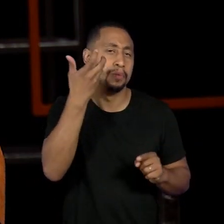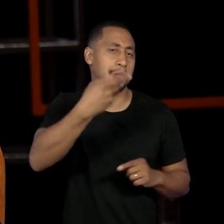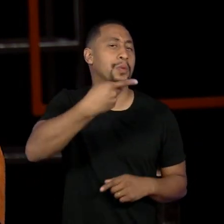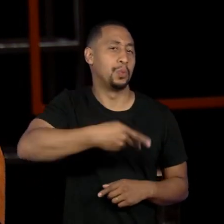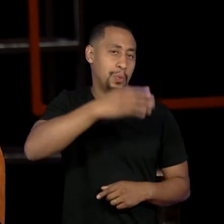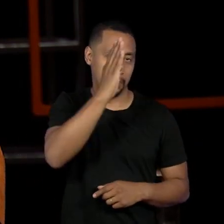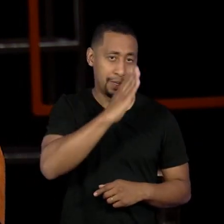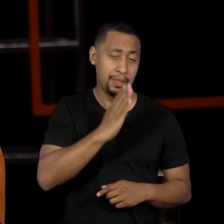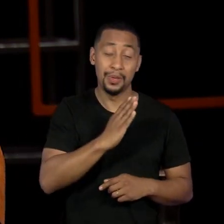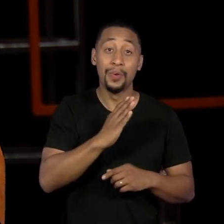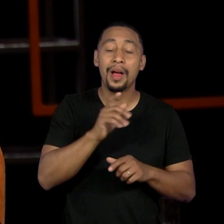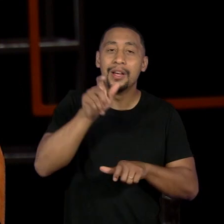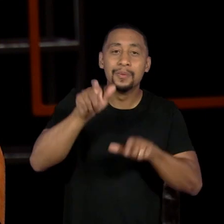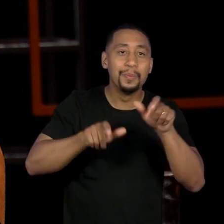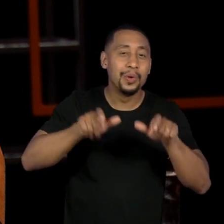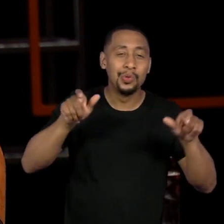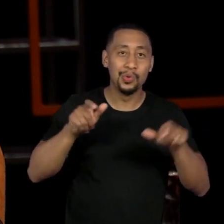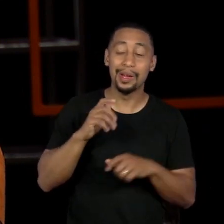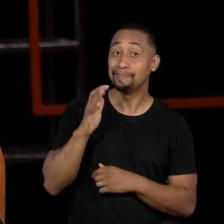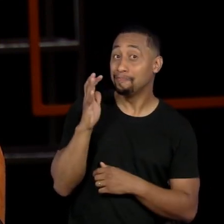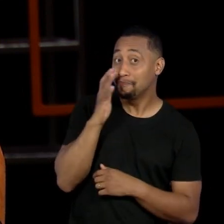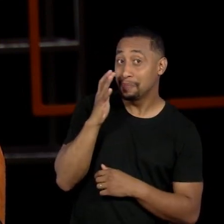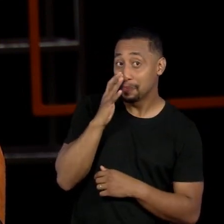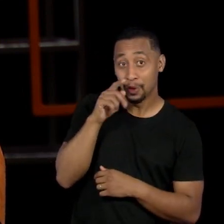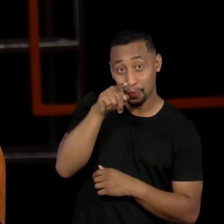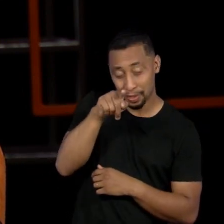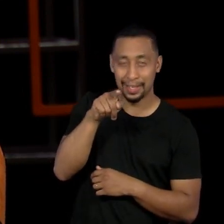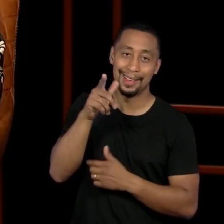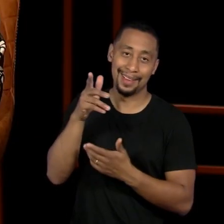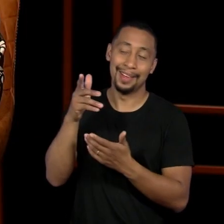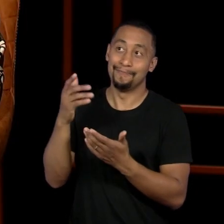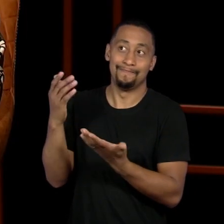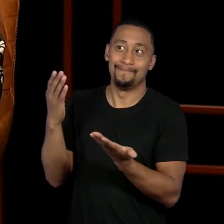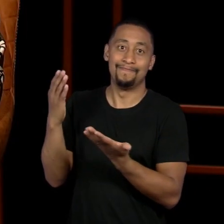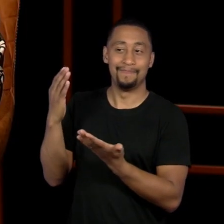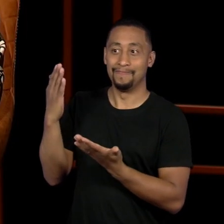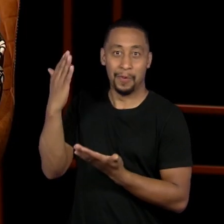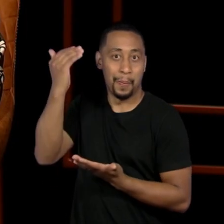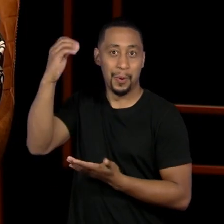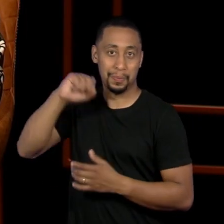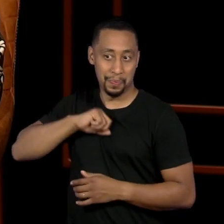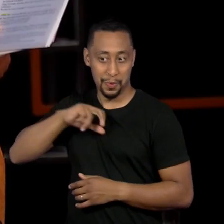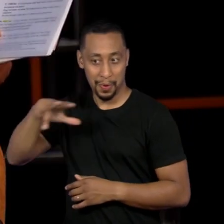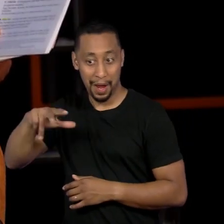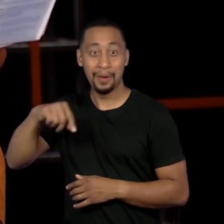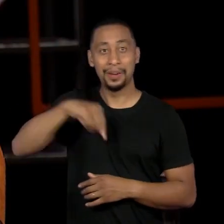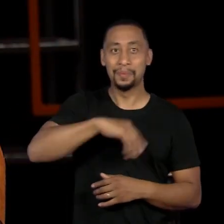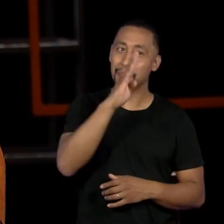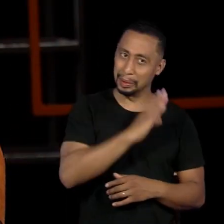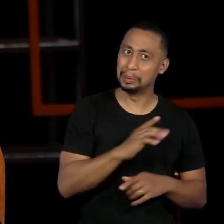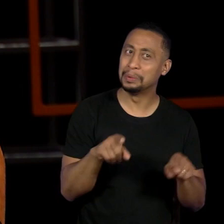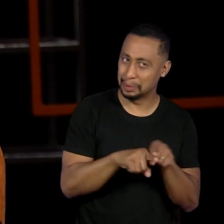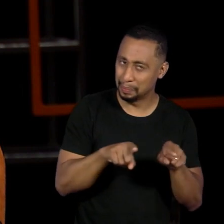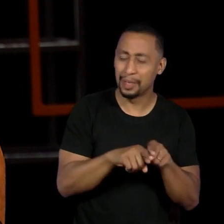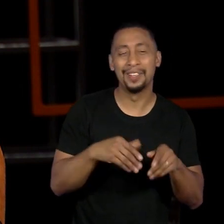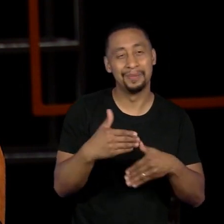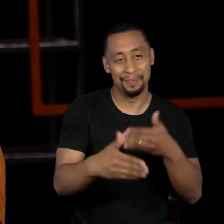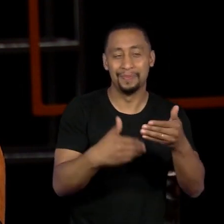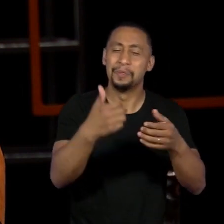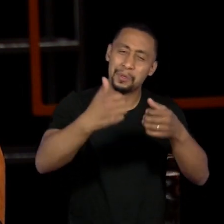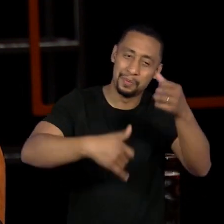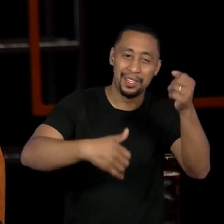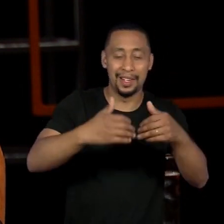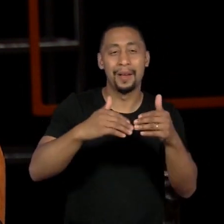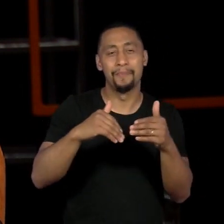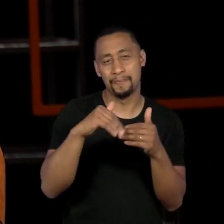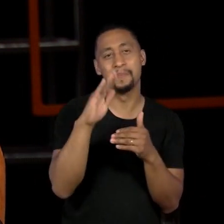uma embaixatriz da música brasileira em Portugal e vice-versa. A gente vai falar sobre tudo isso no decorrer do programa. Mas, para a